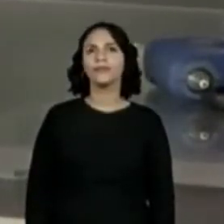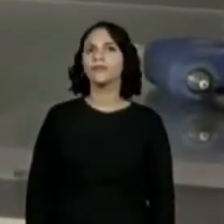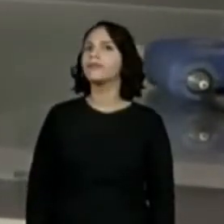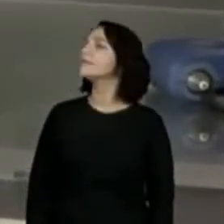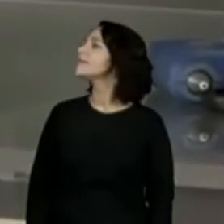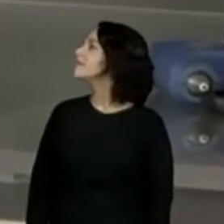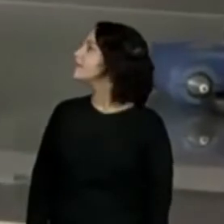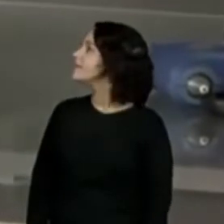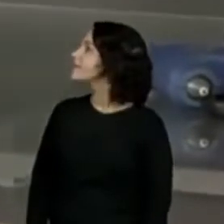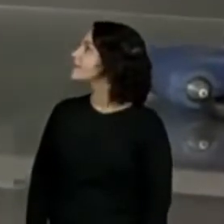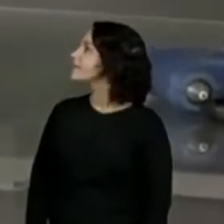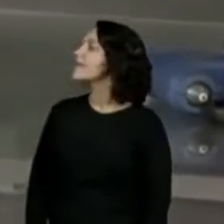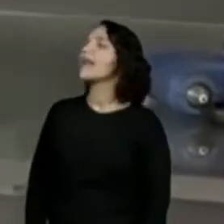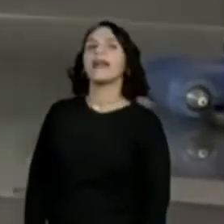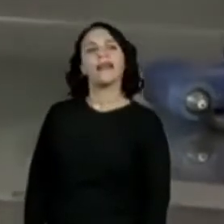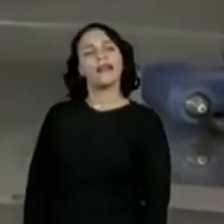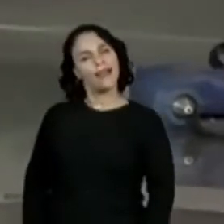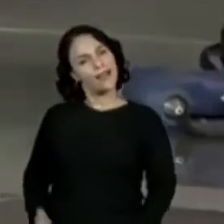Aham.